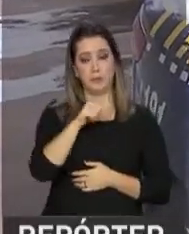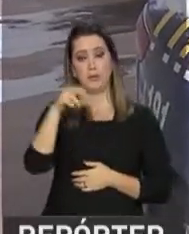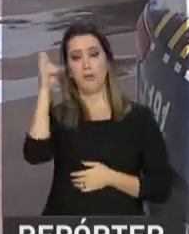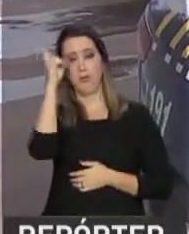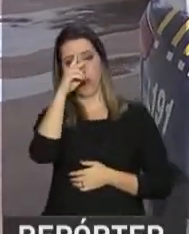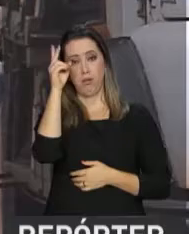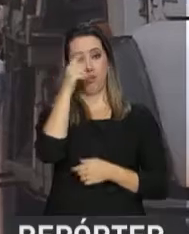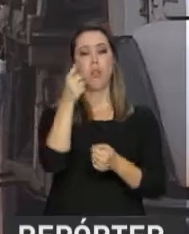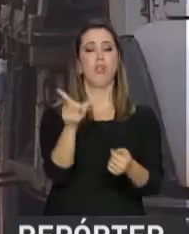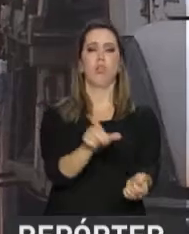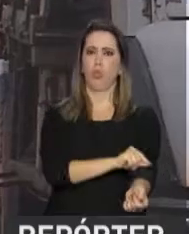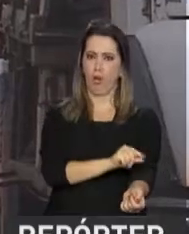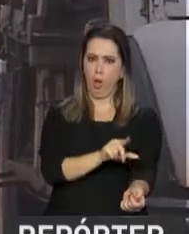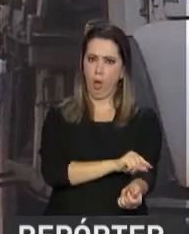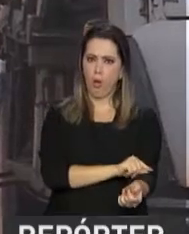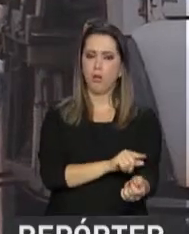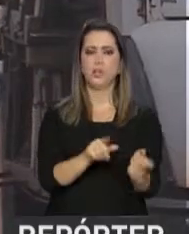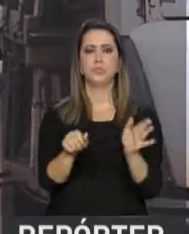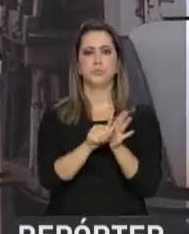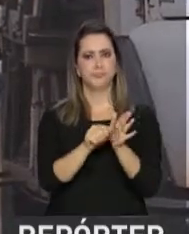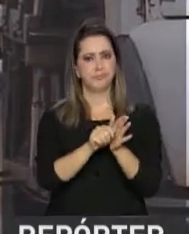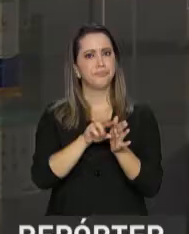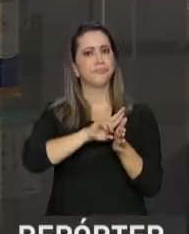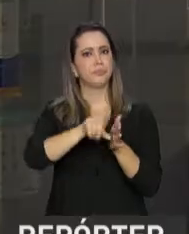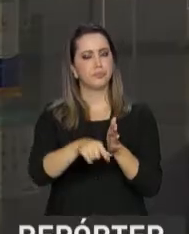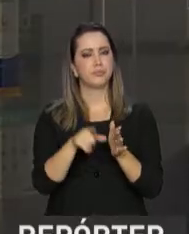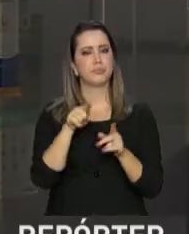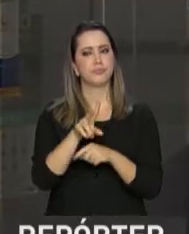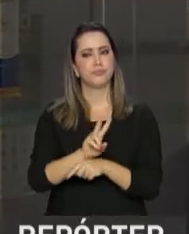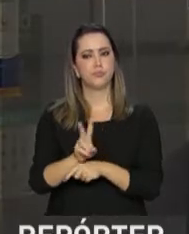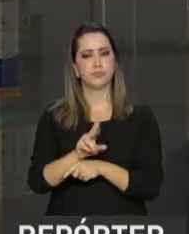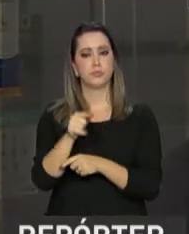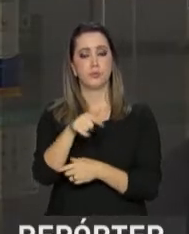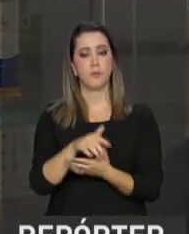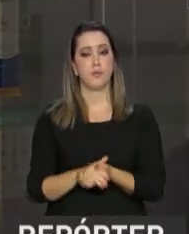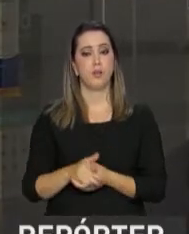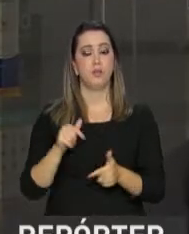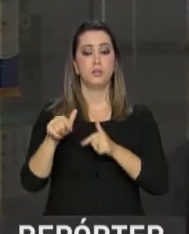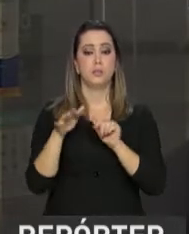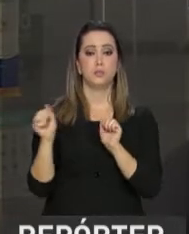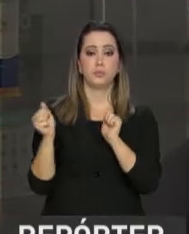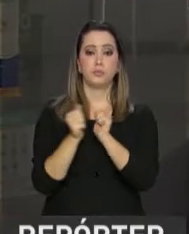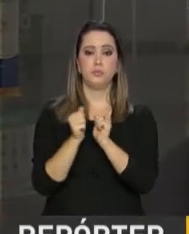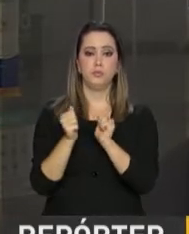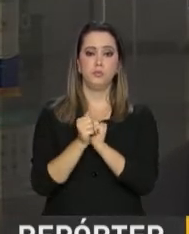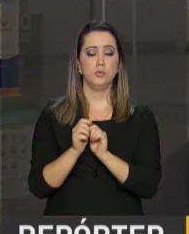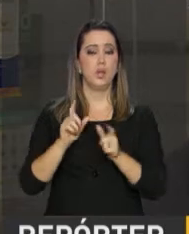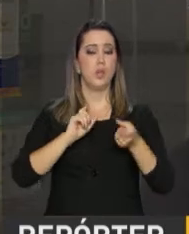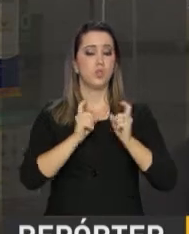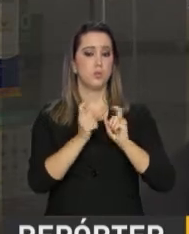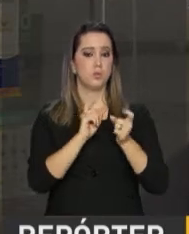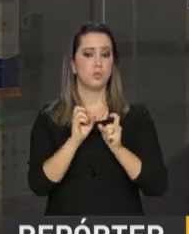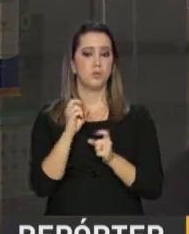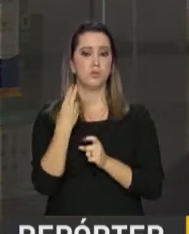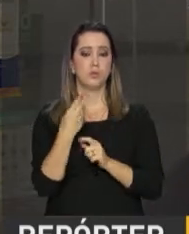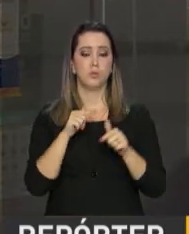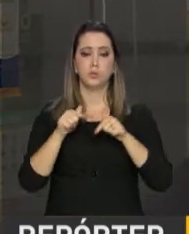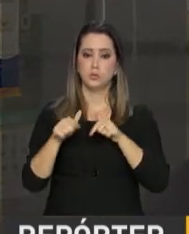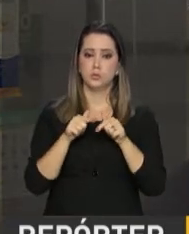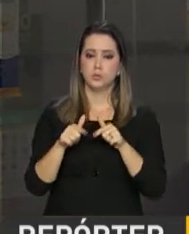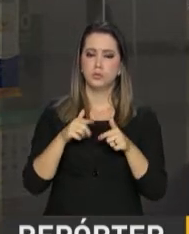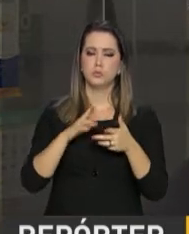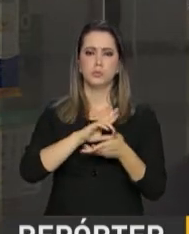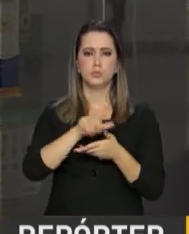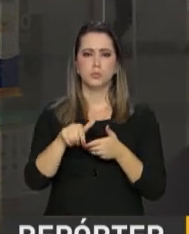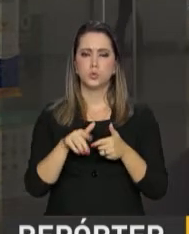da operação, que conta com 10.200 homens. Eles estarão envolvidos na operação, quer seja administrativamente ou em atividades